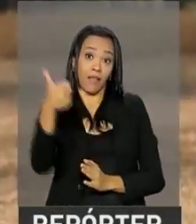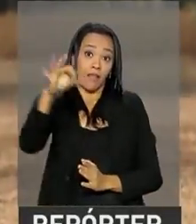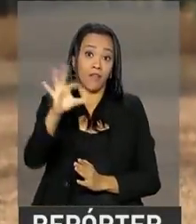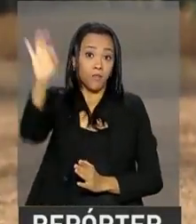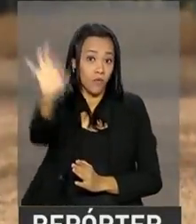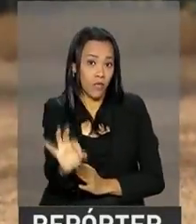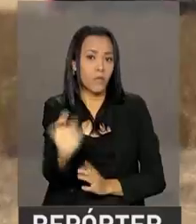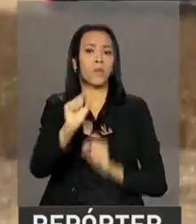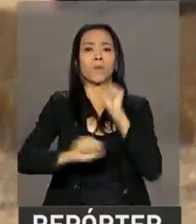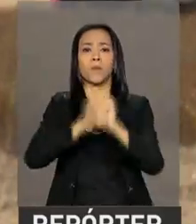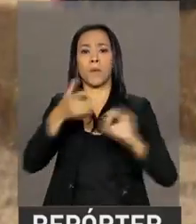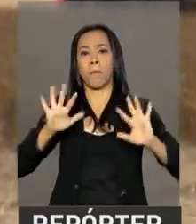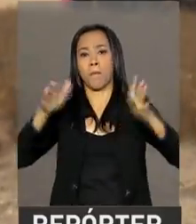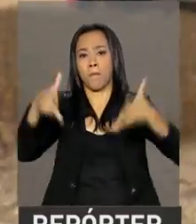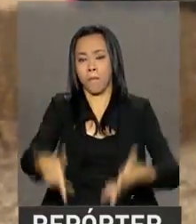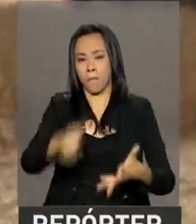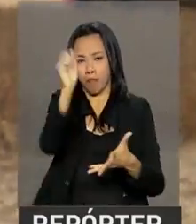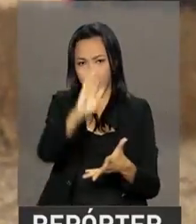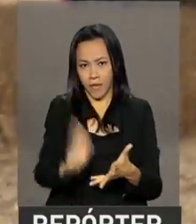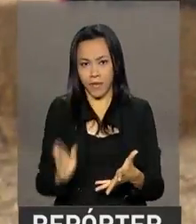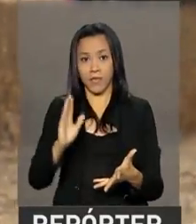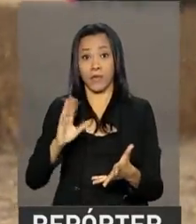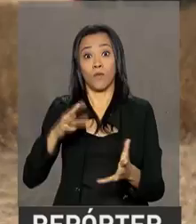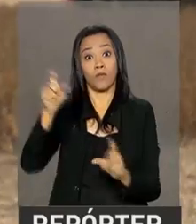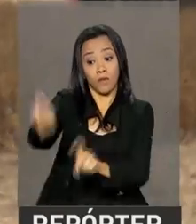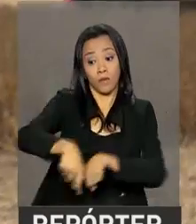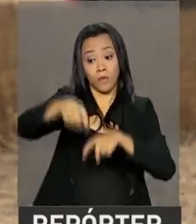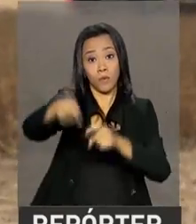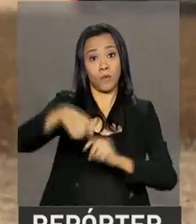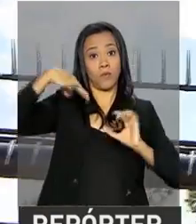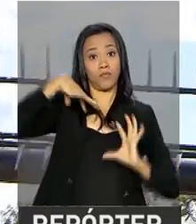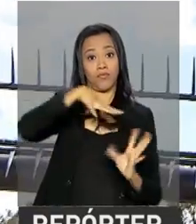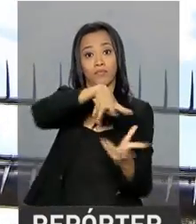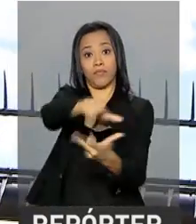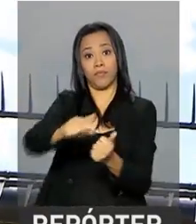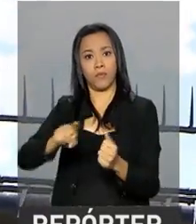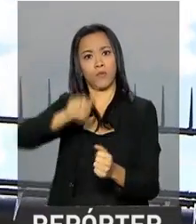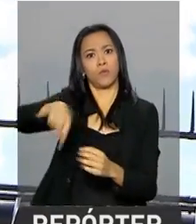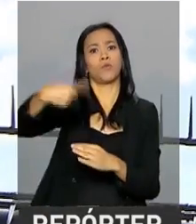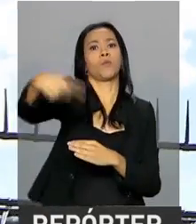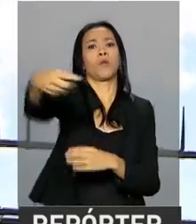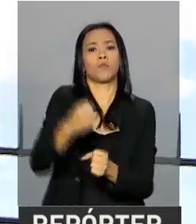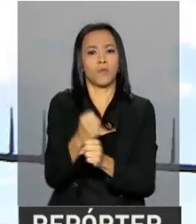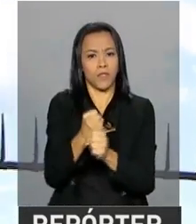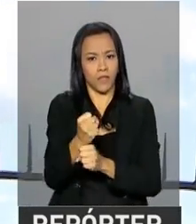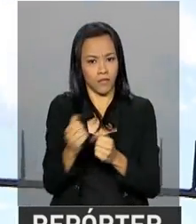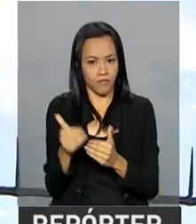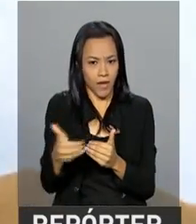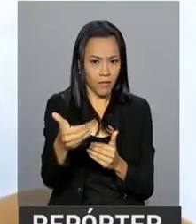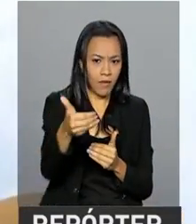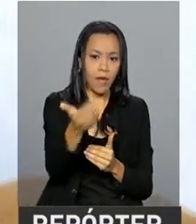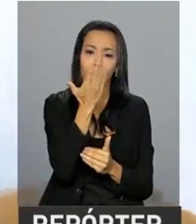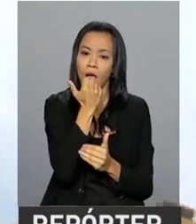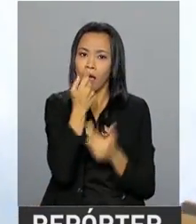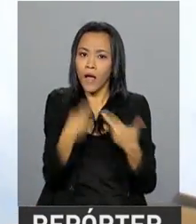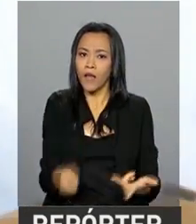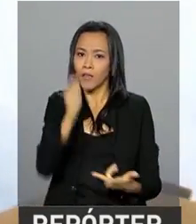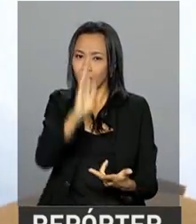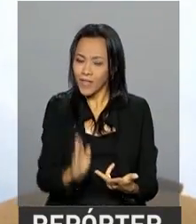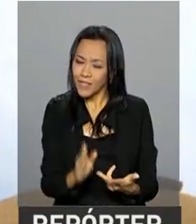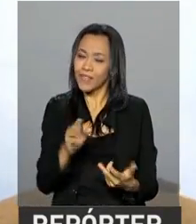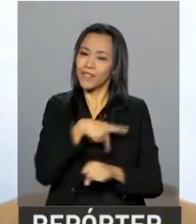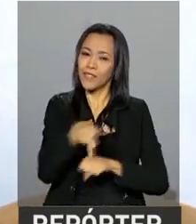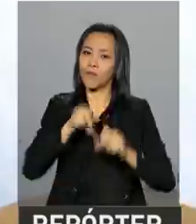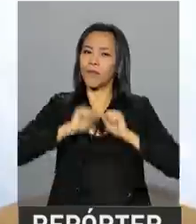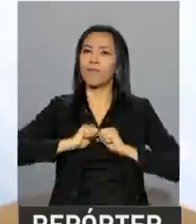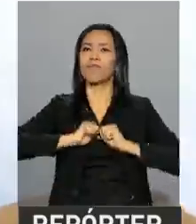participação do Brasil no comércio agrícola internacional nos próximos anos alimentos produzidos no país que ganham